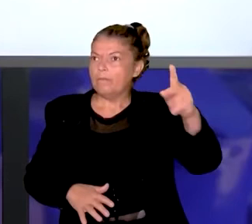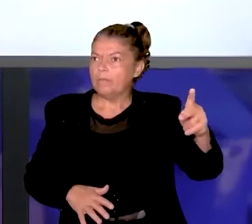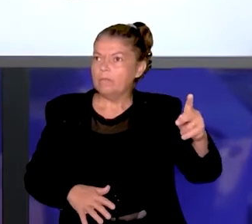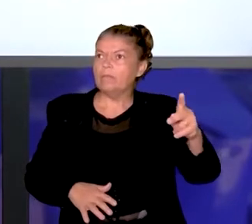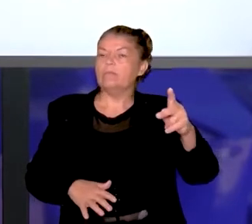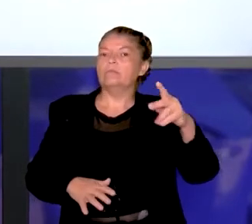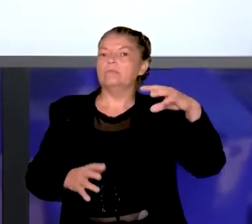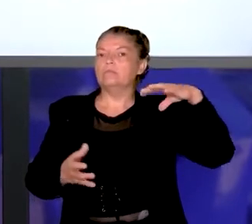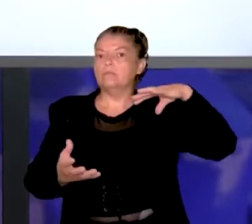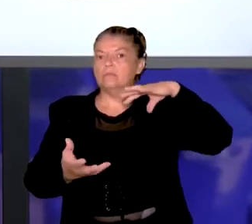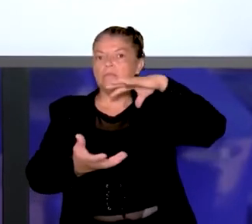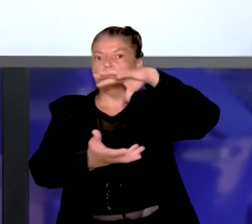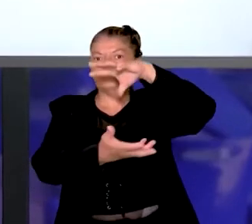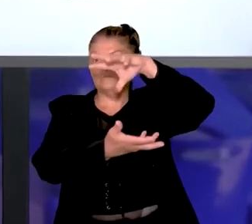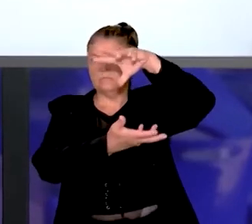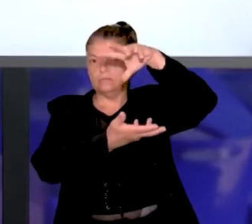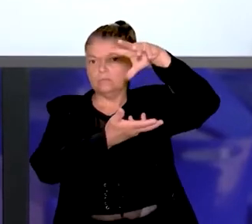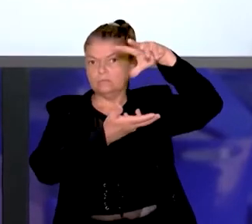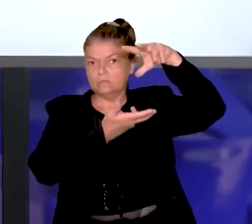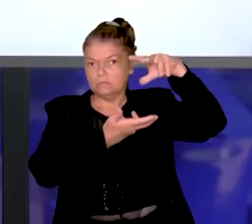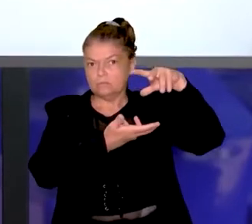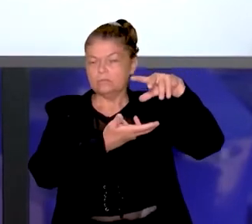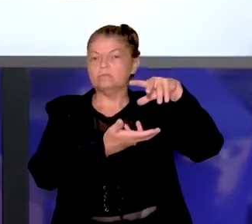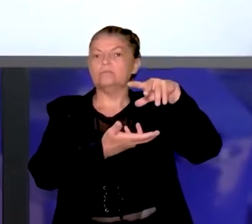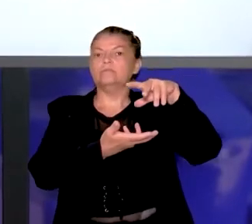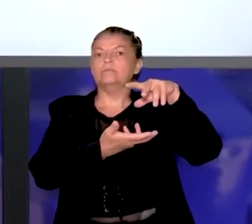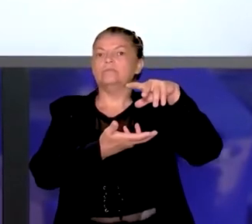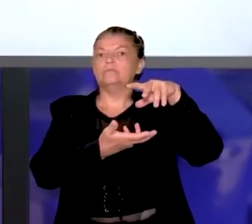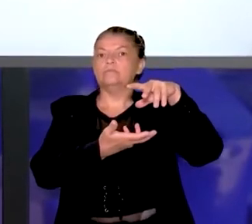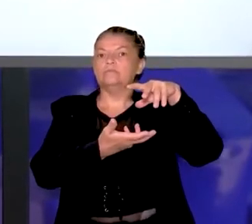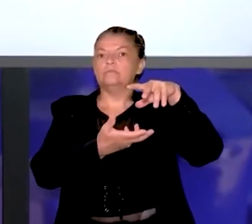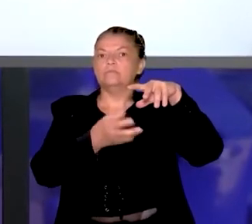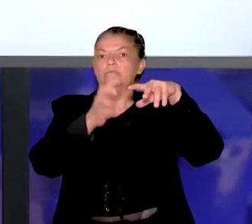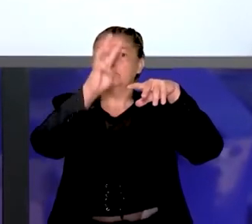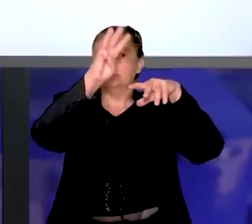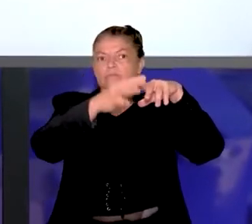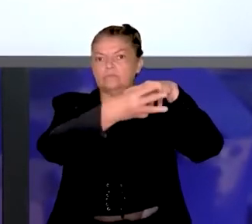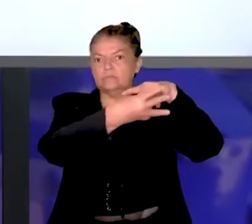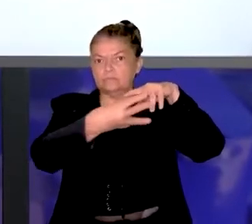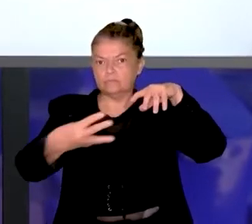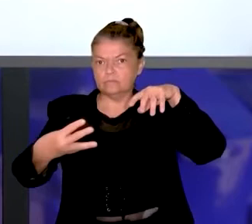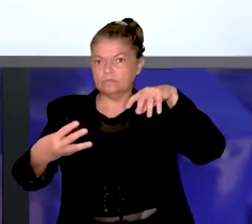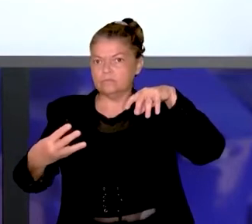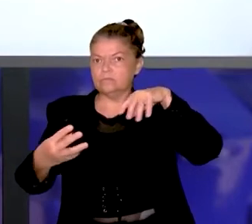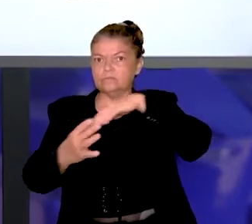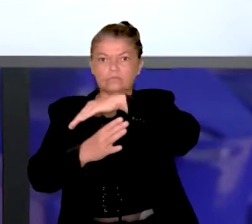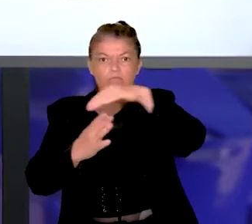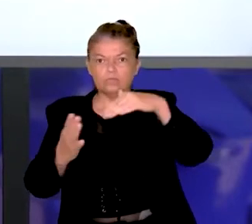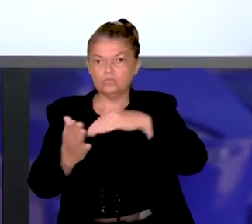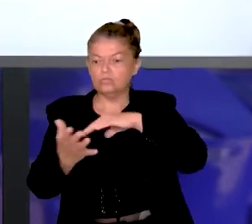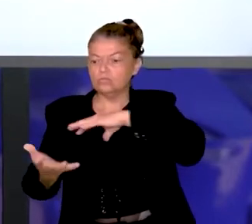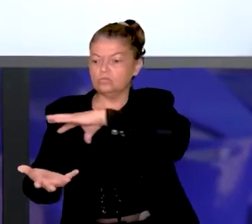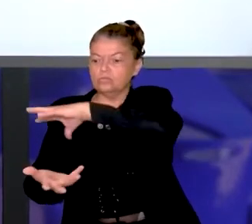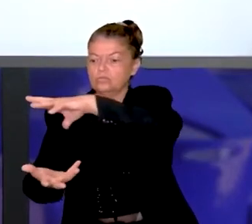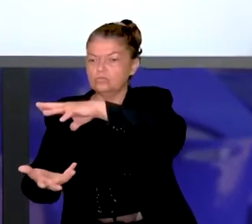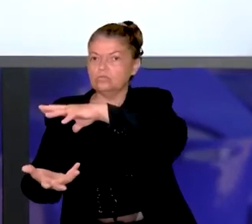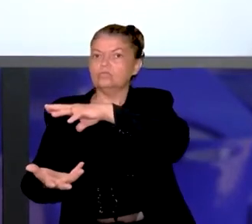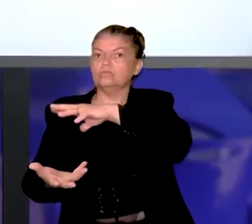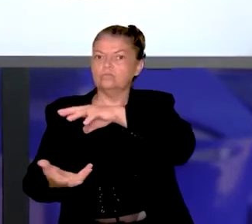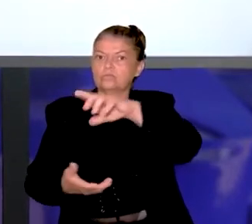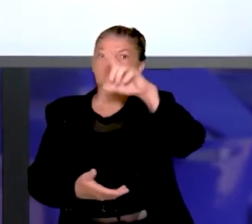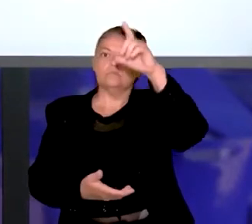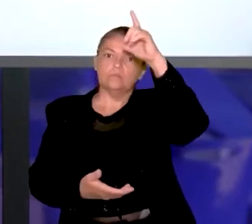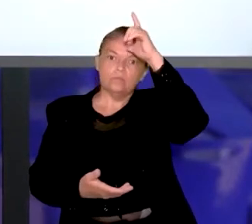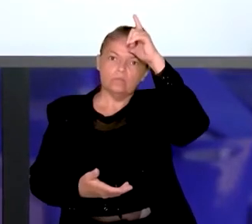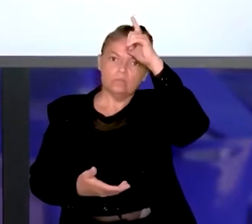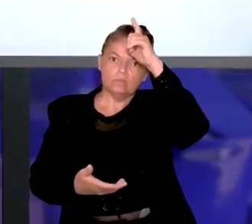ficassem, a partir desse século, padrão para todo o globo, para todo o planeta. Então, a partir daí, a partir de Londres,